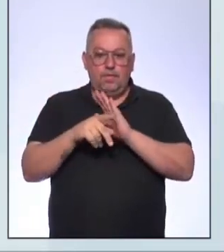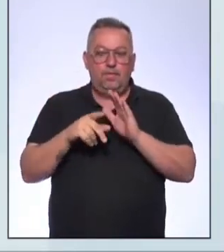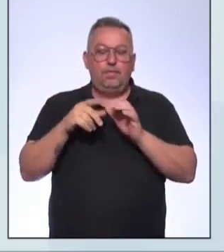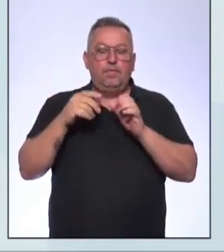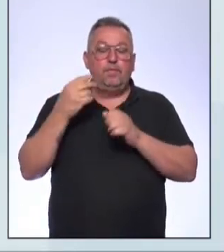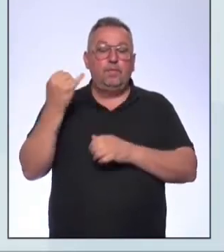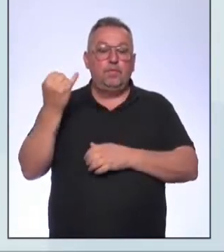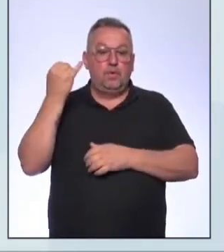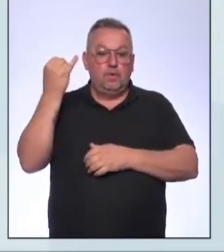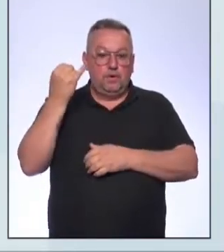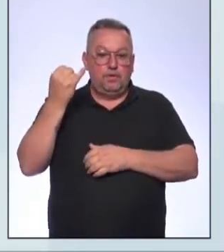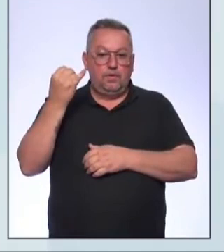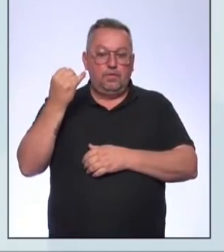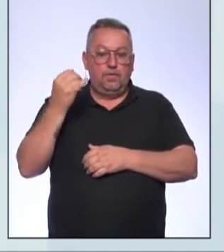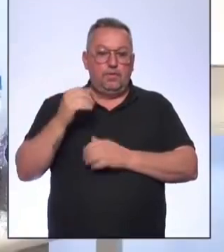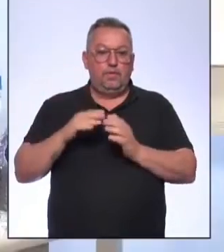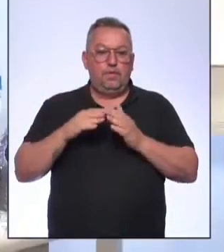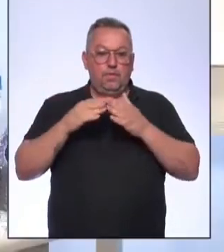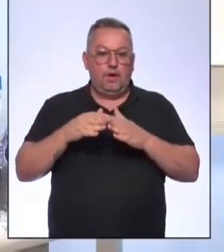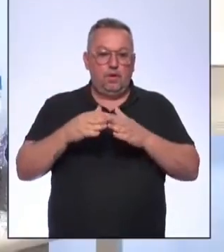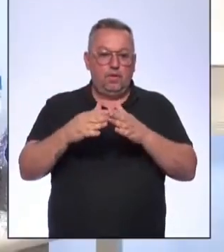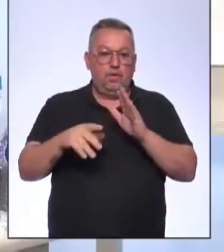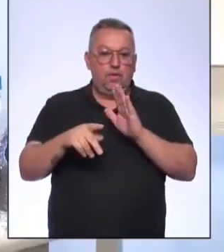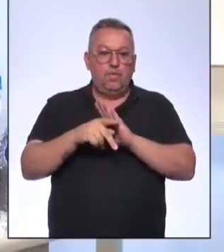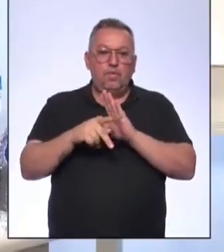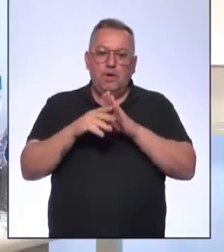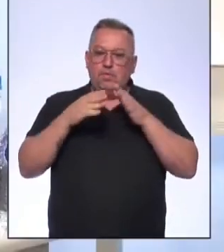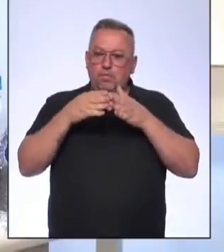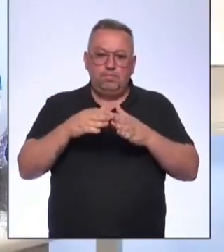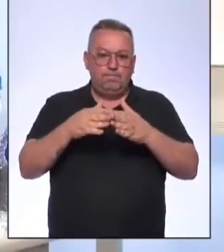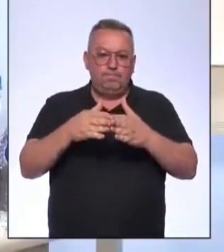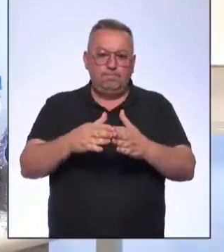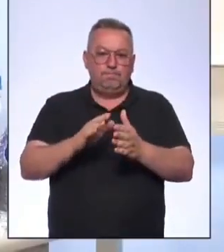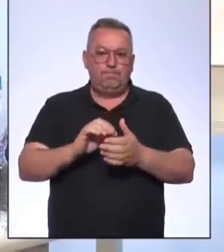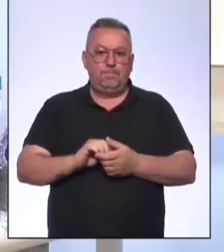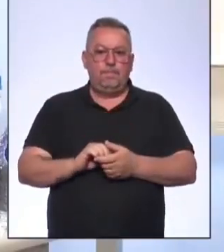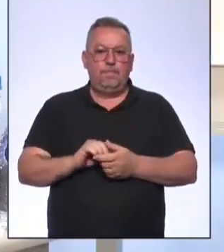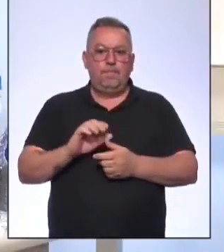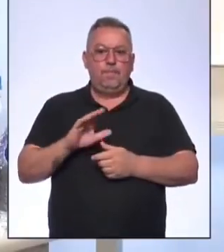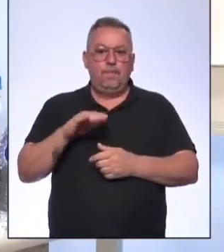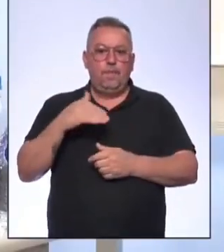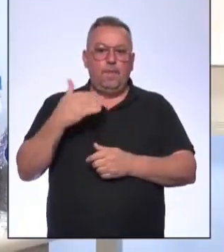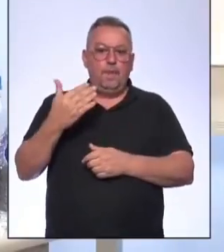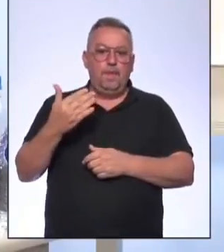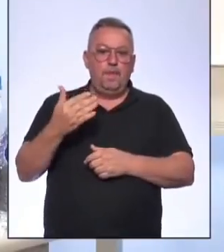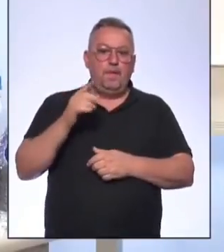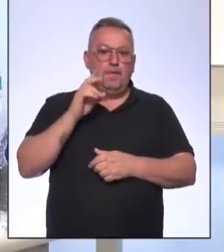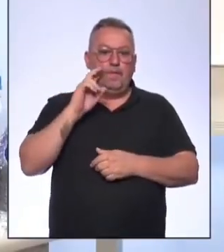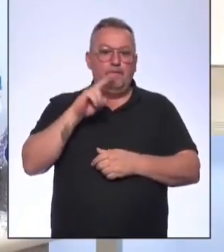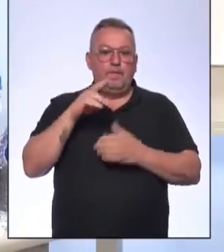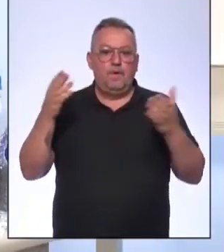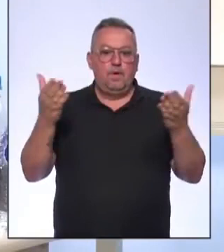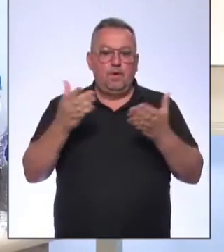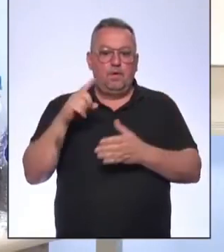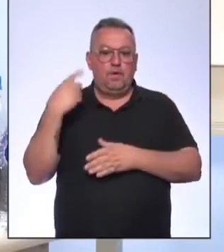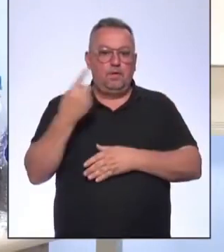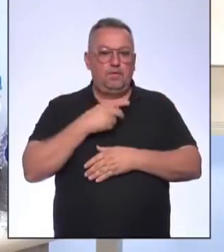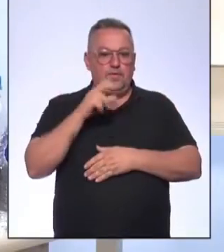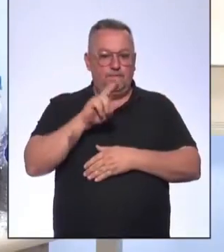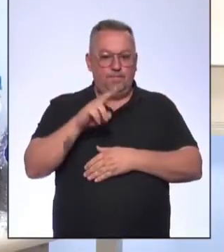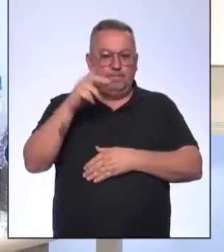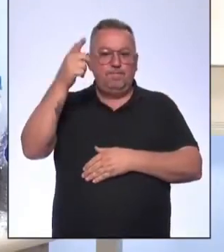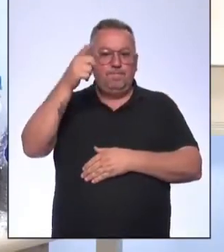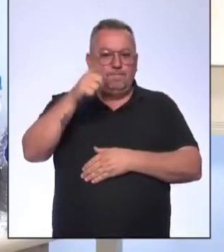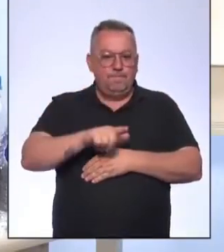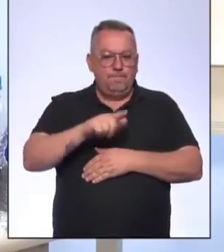parte importante do navio, do barco, né? Então, vocês viram agora que a gente usou